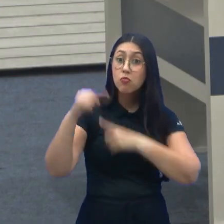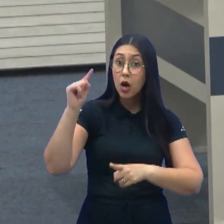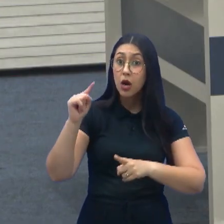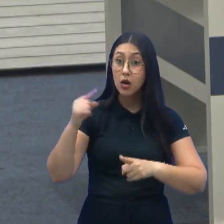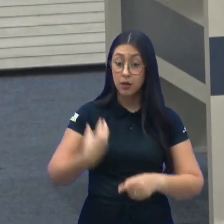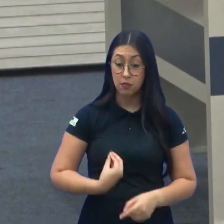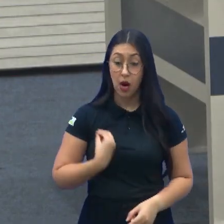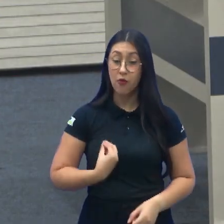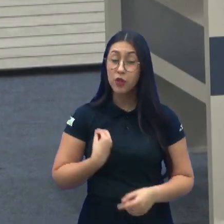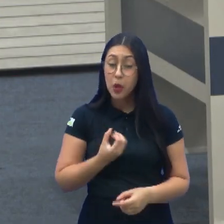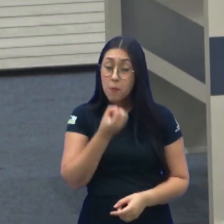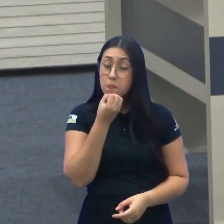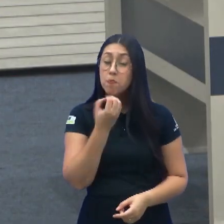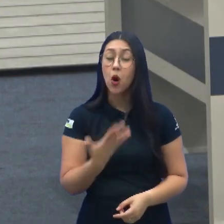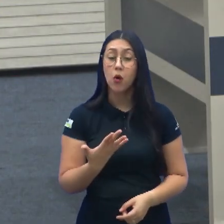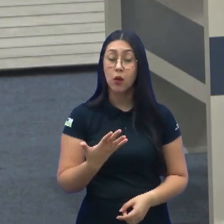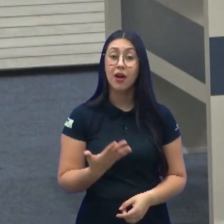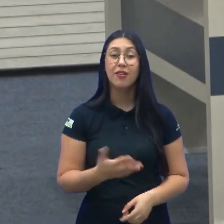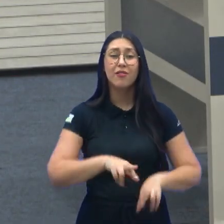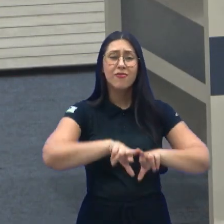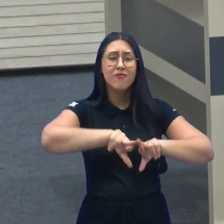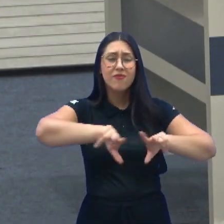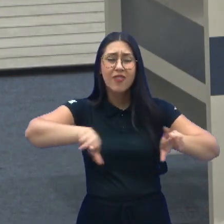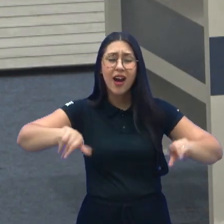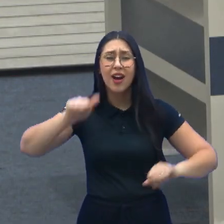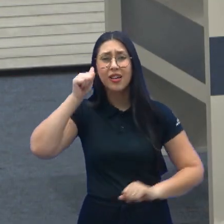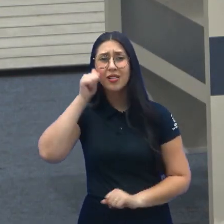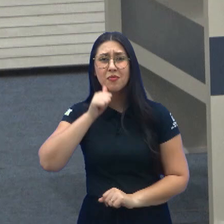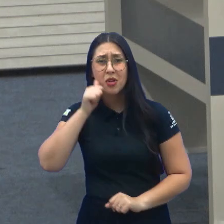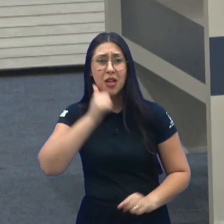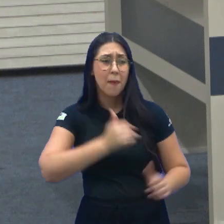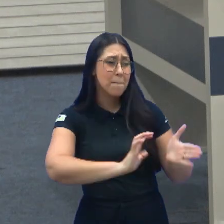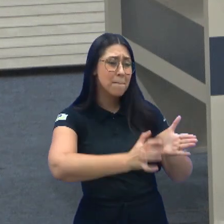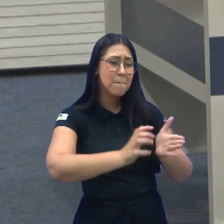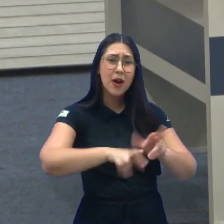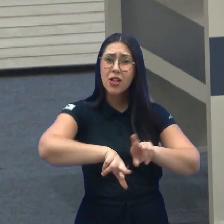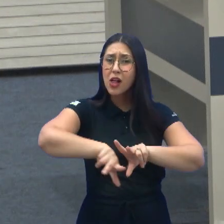delas. Várias mulheres de vários partidos,